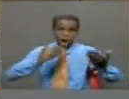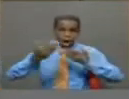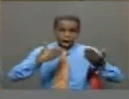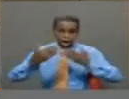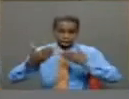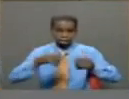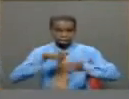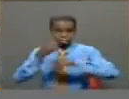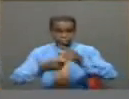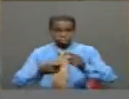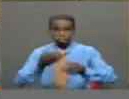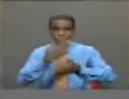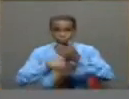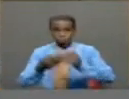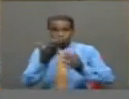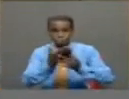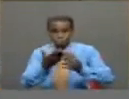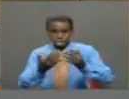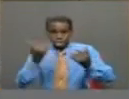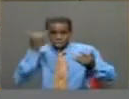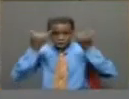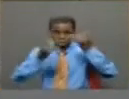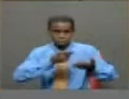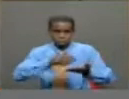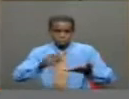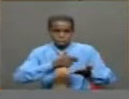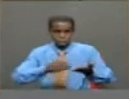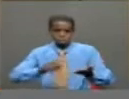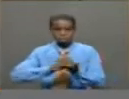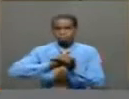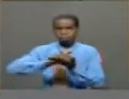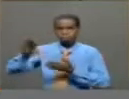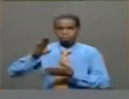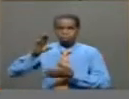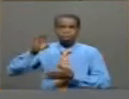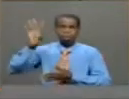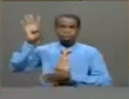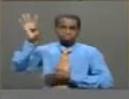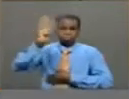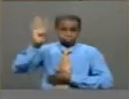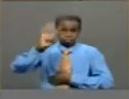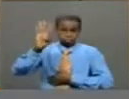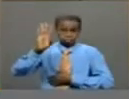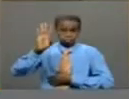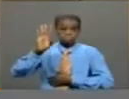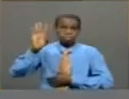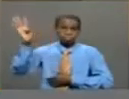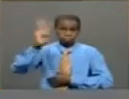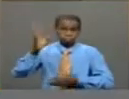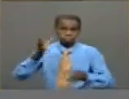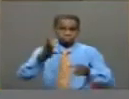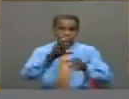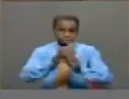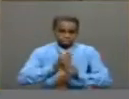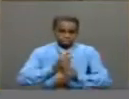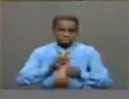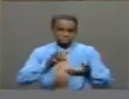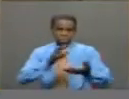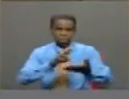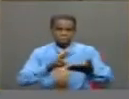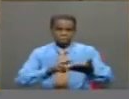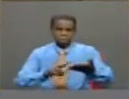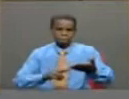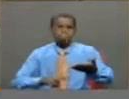república e acho que acompanha a cada momento o que nós estamos a a a realizar e eu acredito que